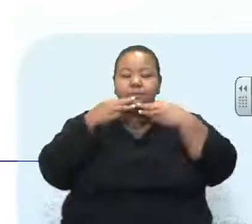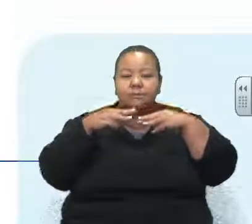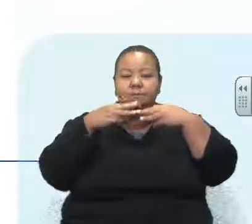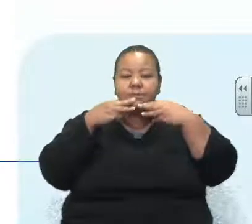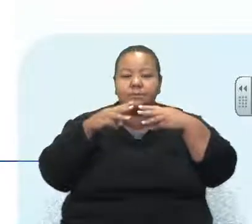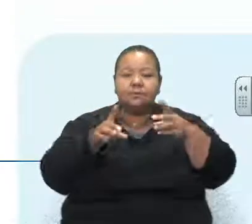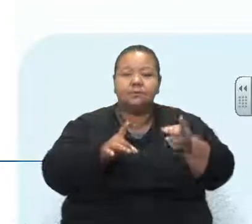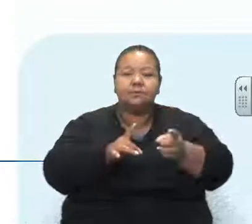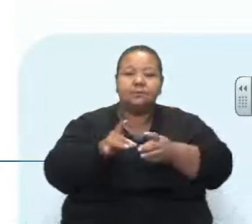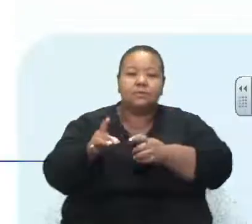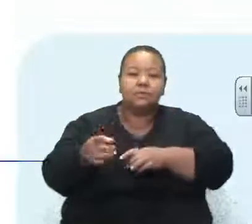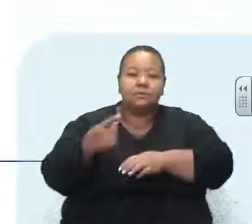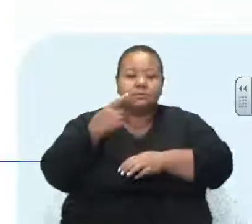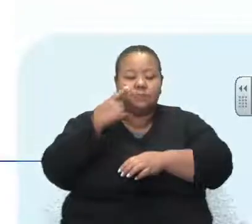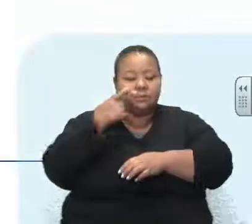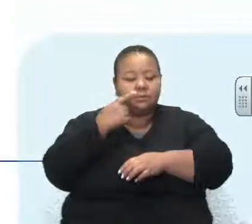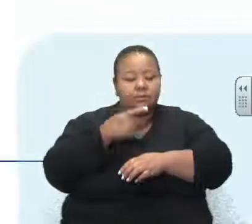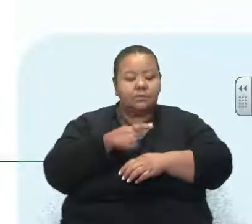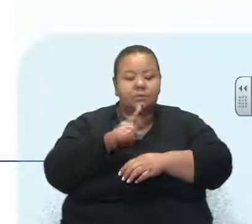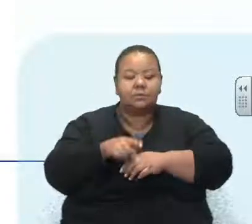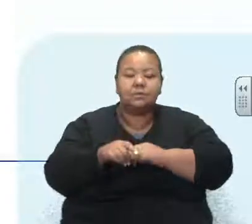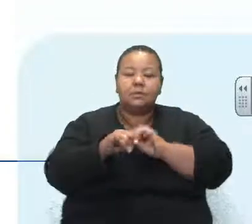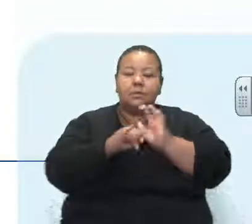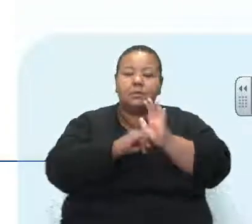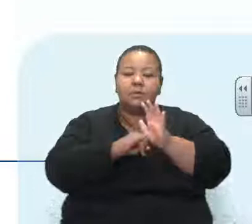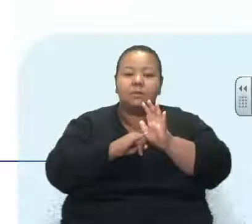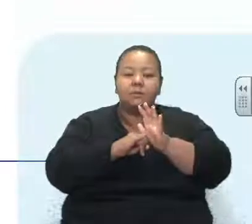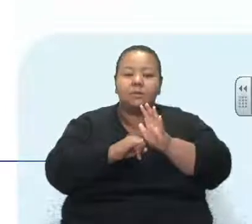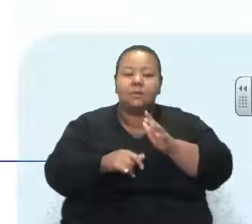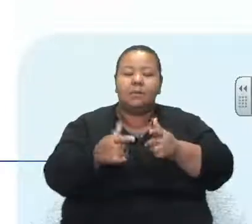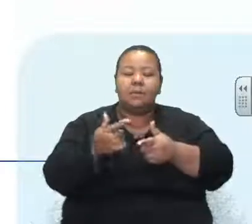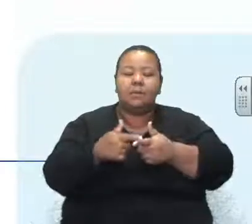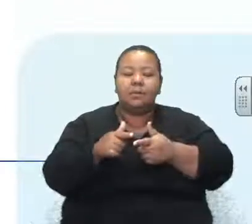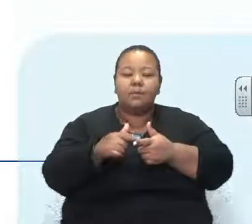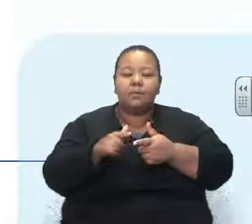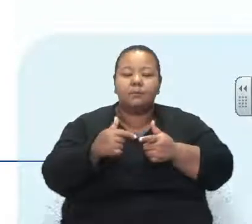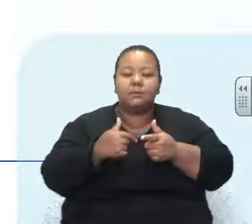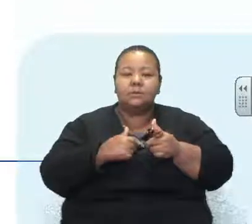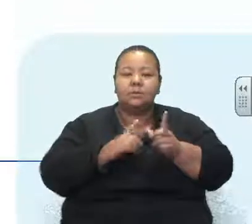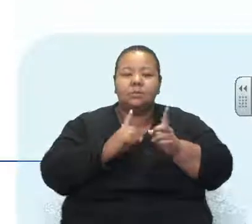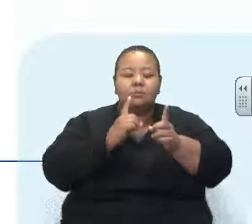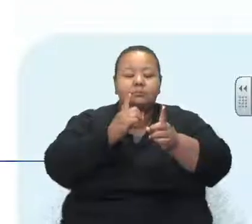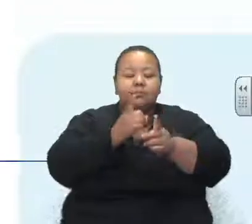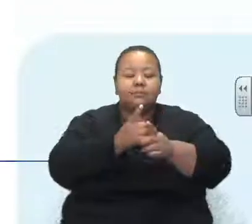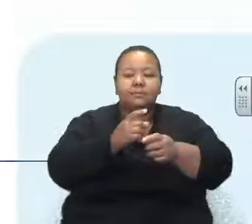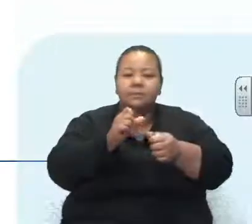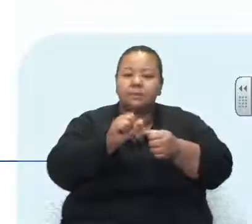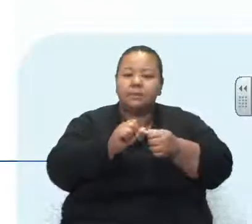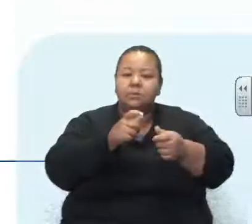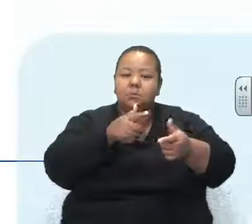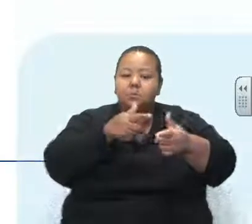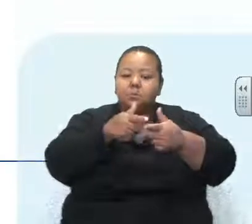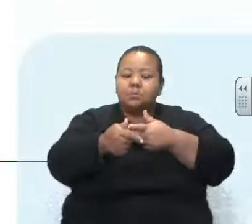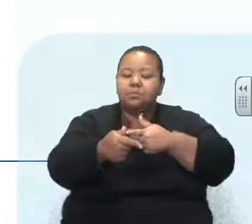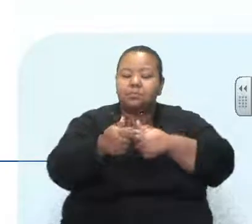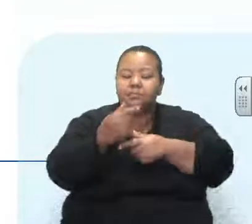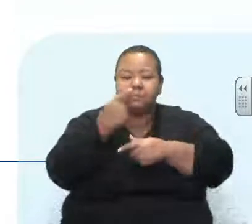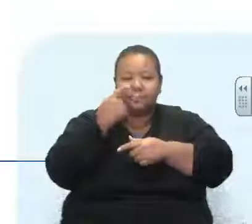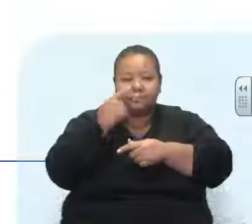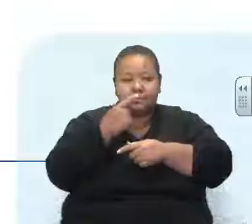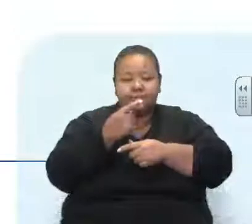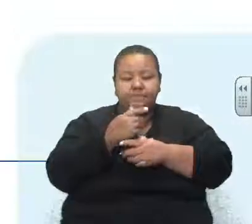vendas, identificar e também solucionar os problemas que vão aparecer que eu preciso